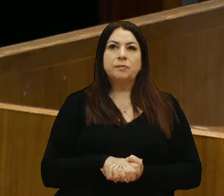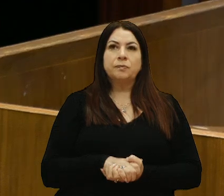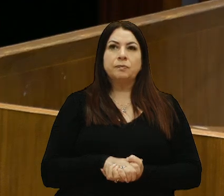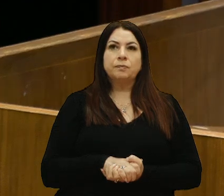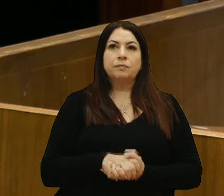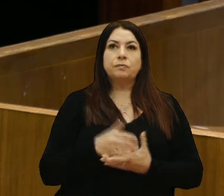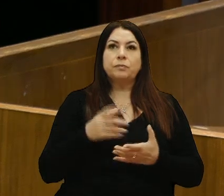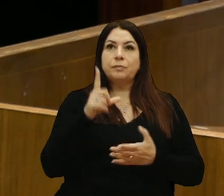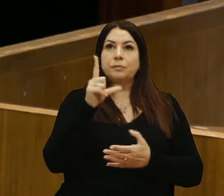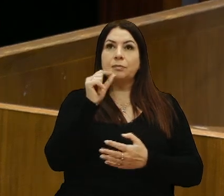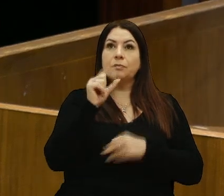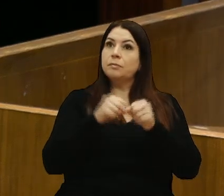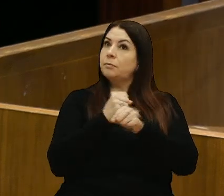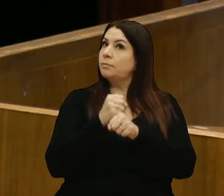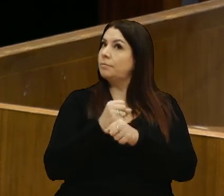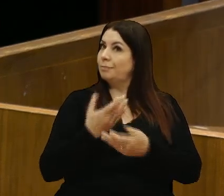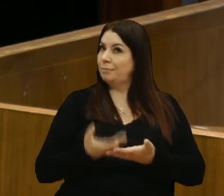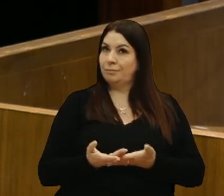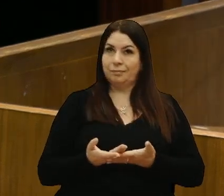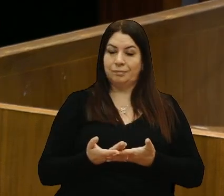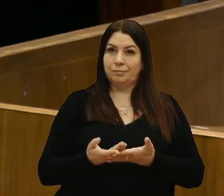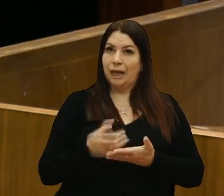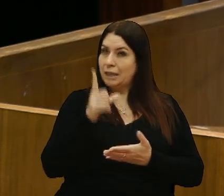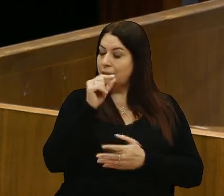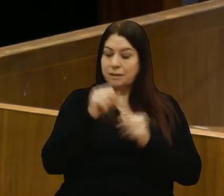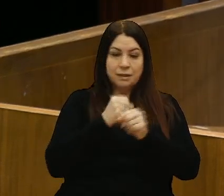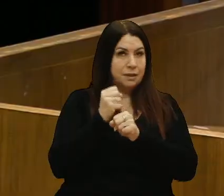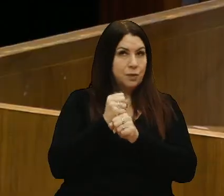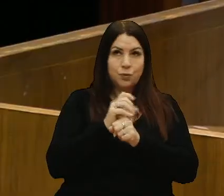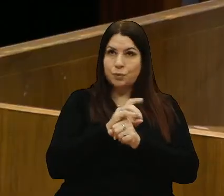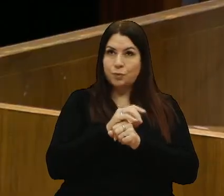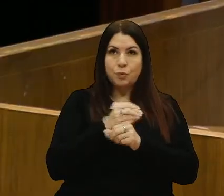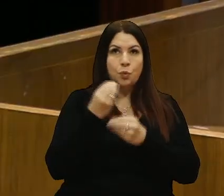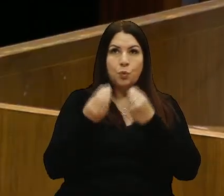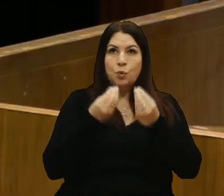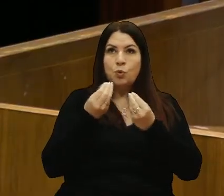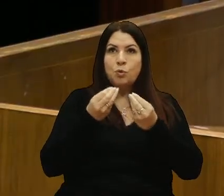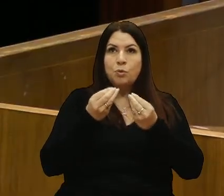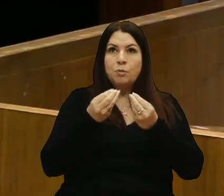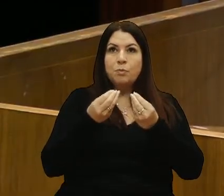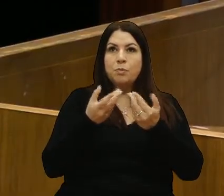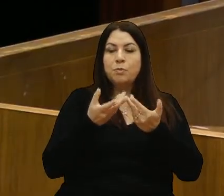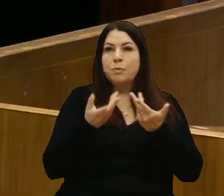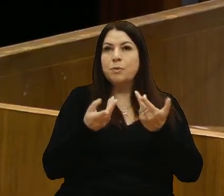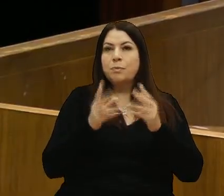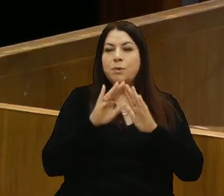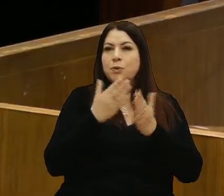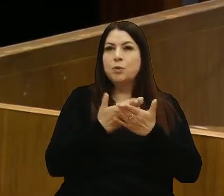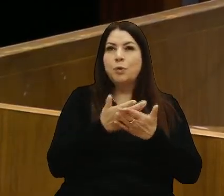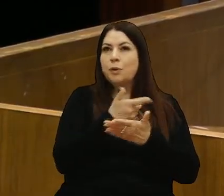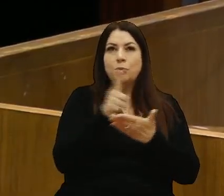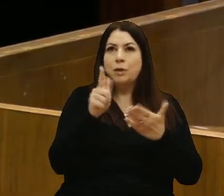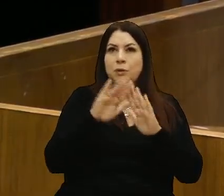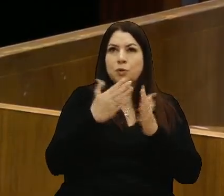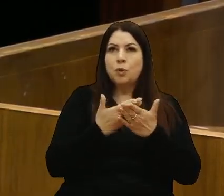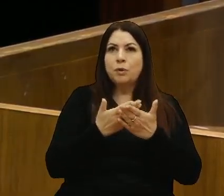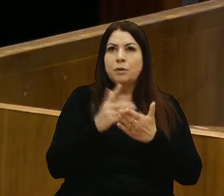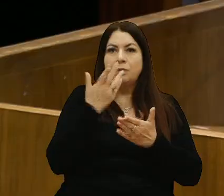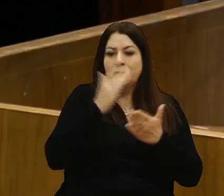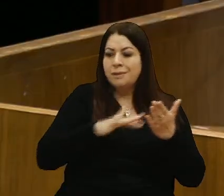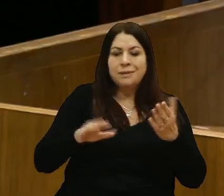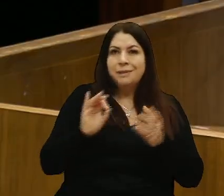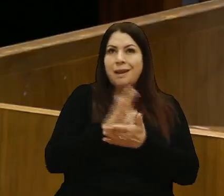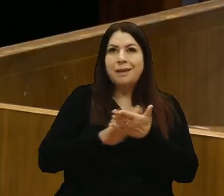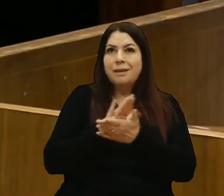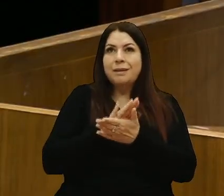Há 10 anos. Há 10 anos. Como uma escola? Não tem escola, não tem creche, não tem